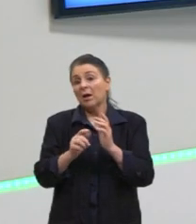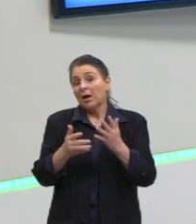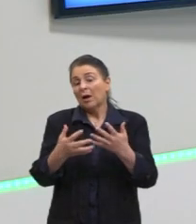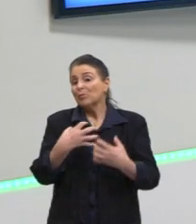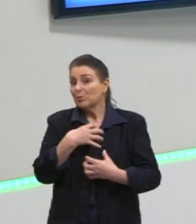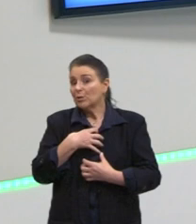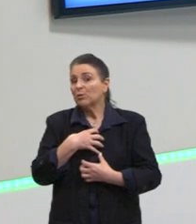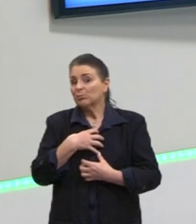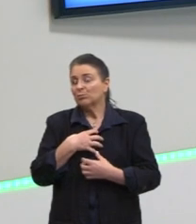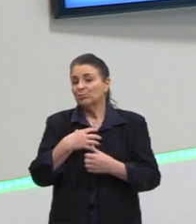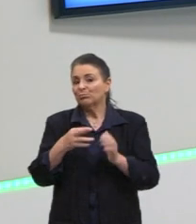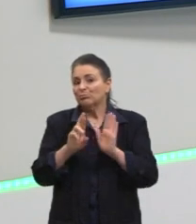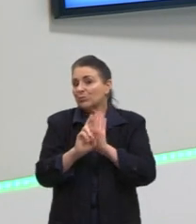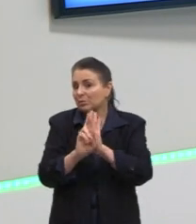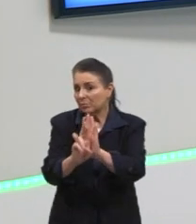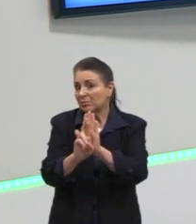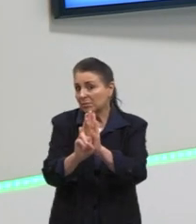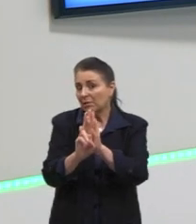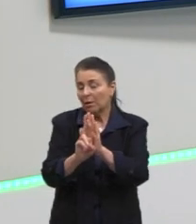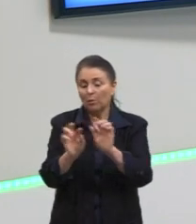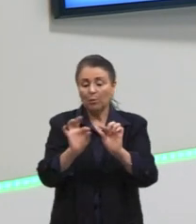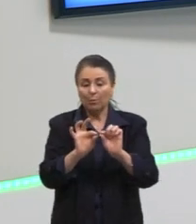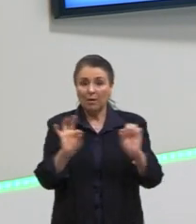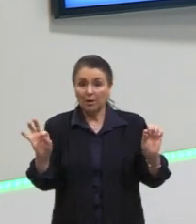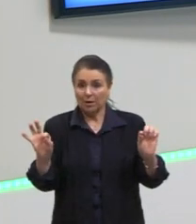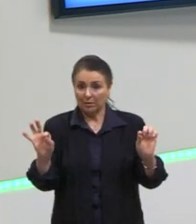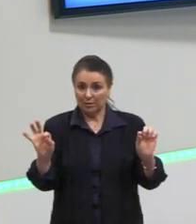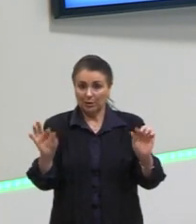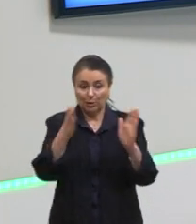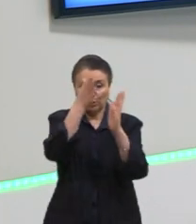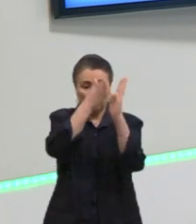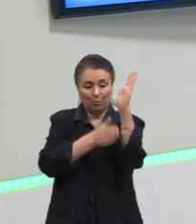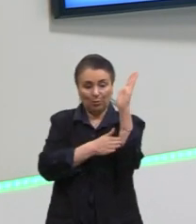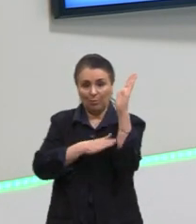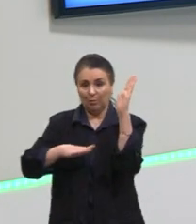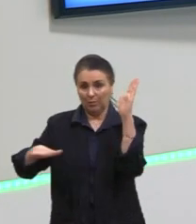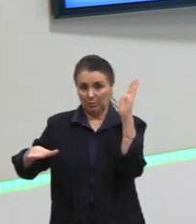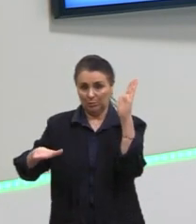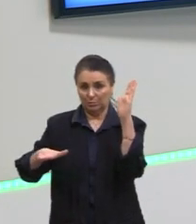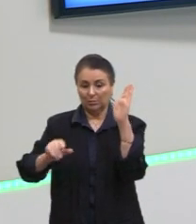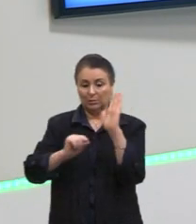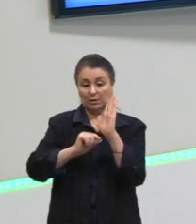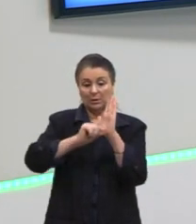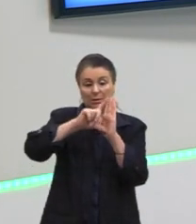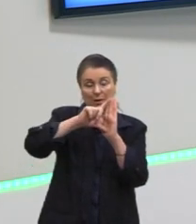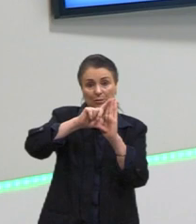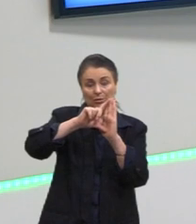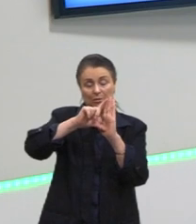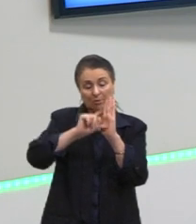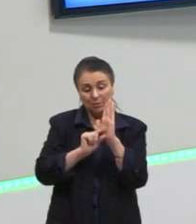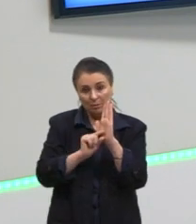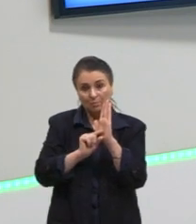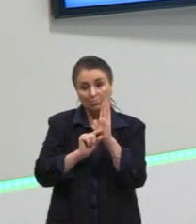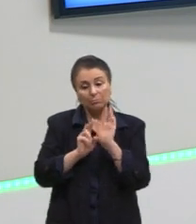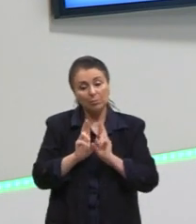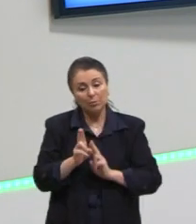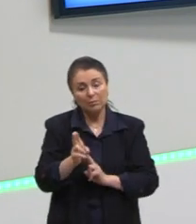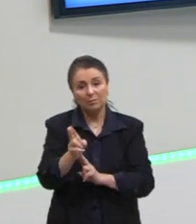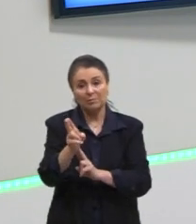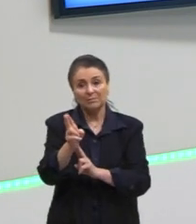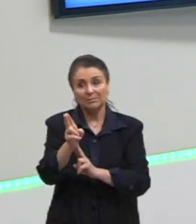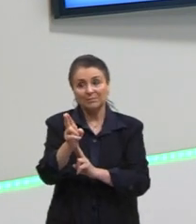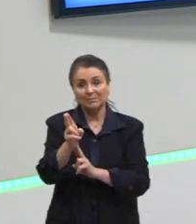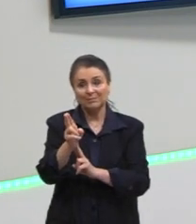né representações ali de uma reta no plano ela pode ser crescente decrescente ou constante Tá